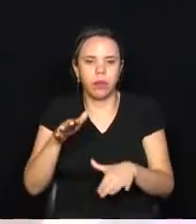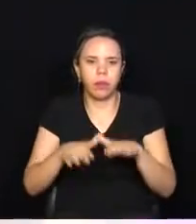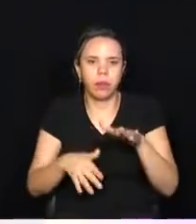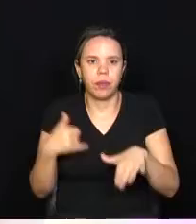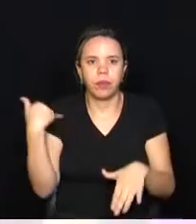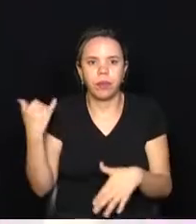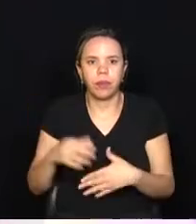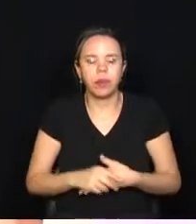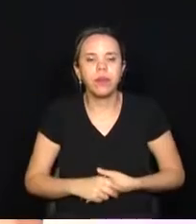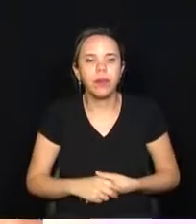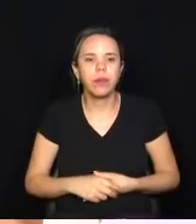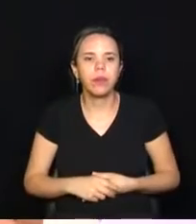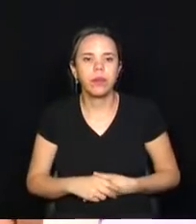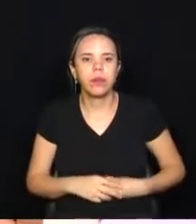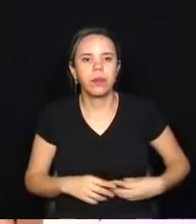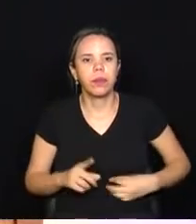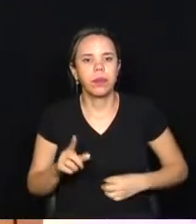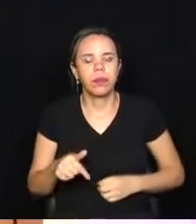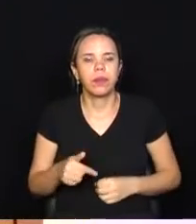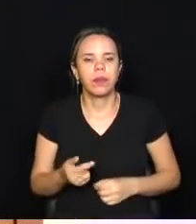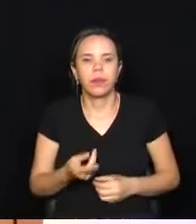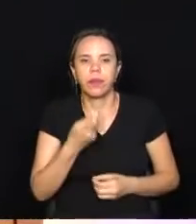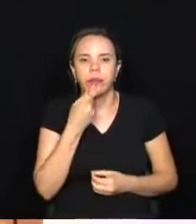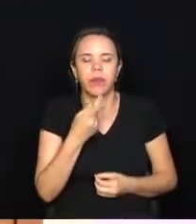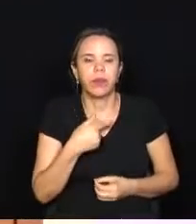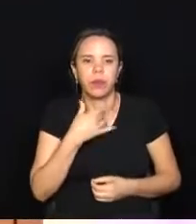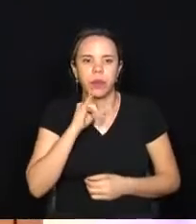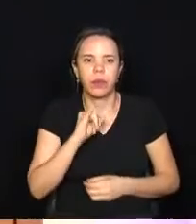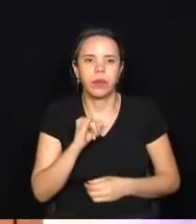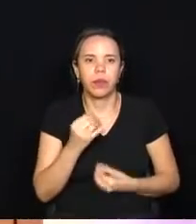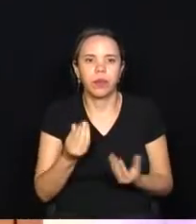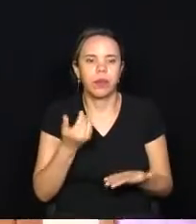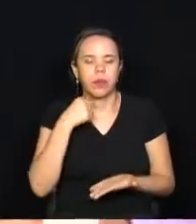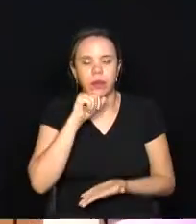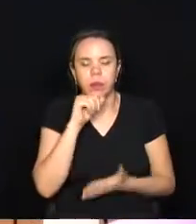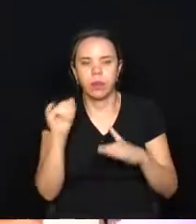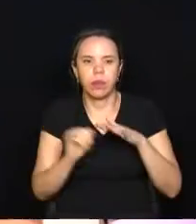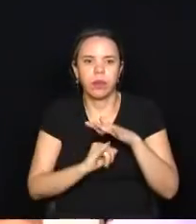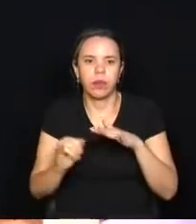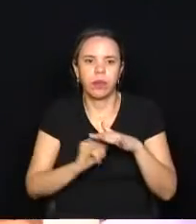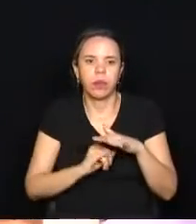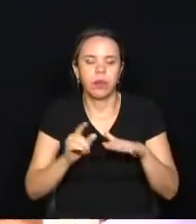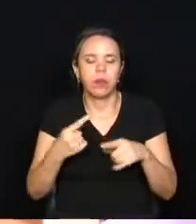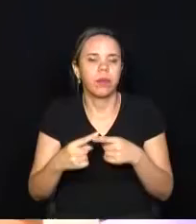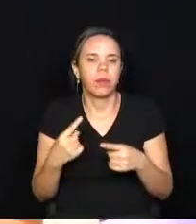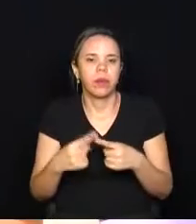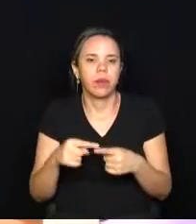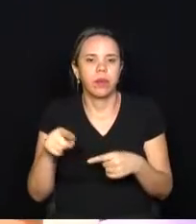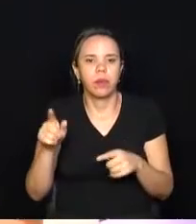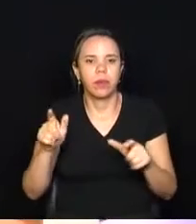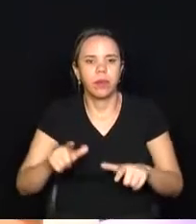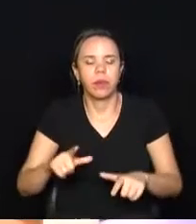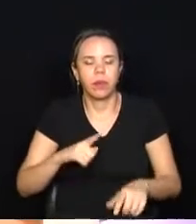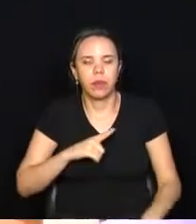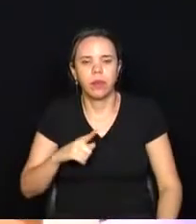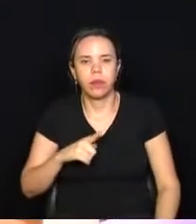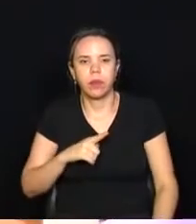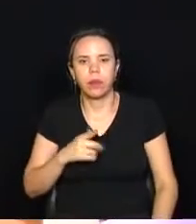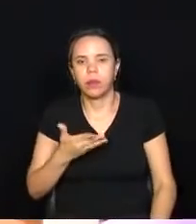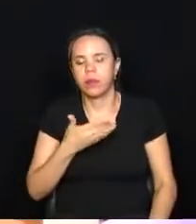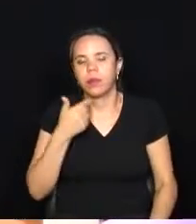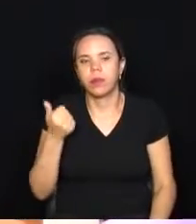idade. Né? Então, vou colocar meu pai, vou colocar minha mãe numa instituição. Vou. Por quê? Porque lá ela vai ter